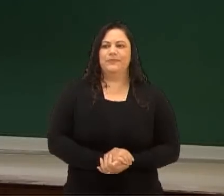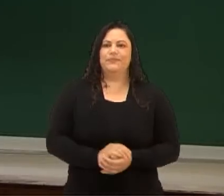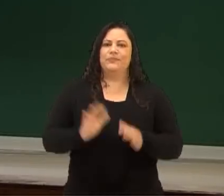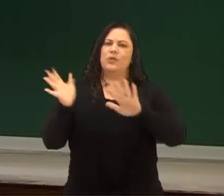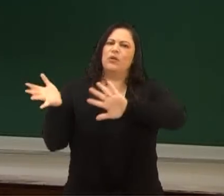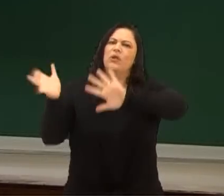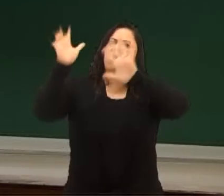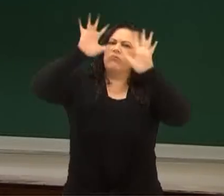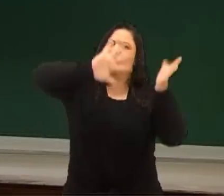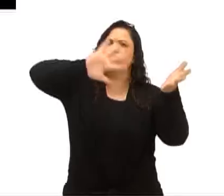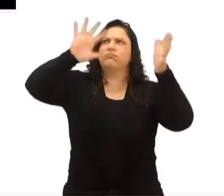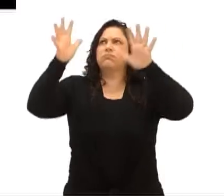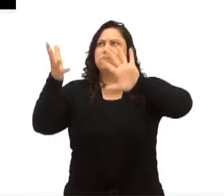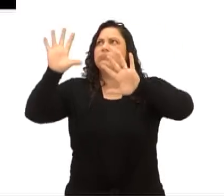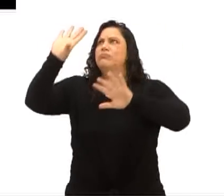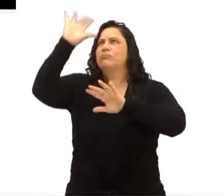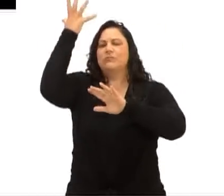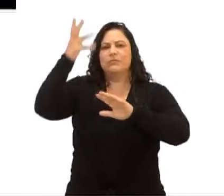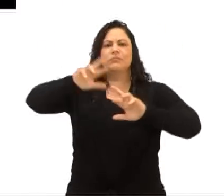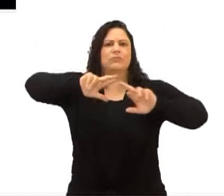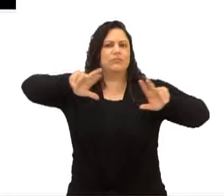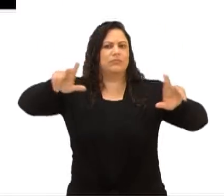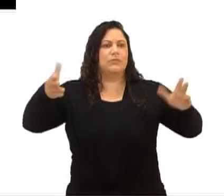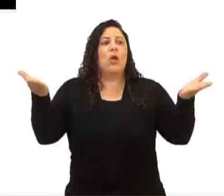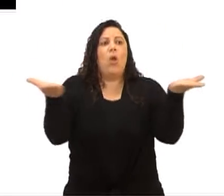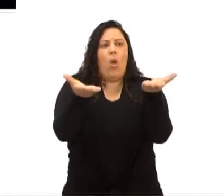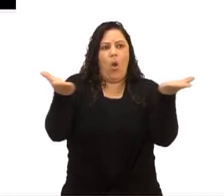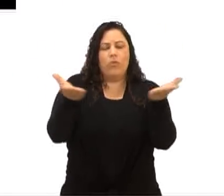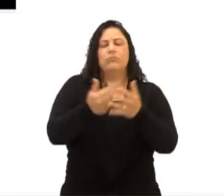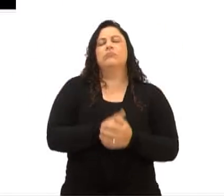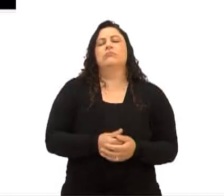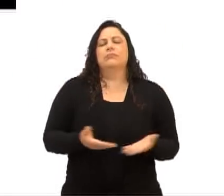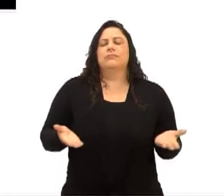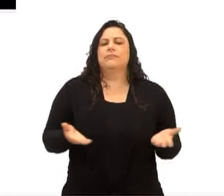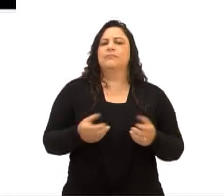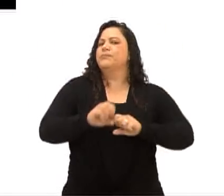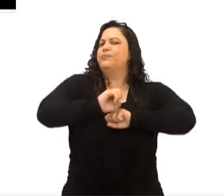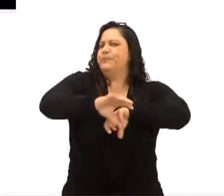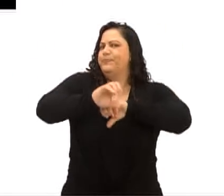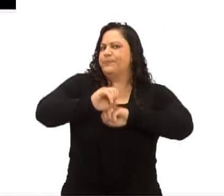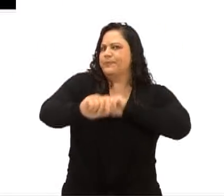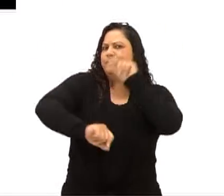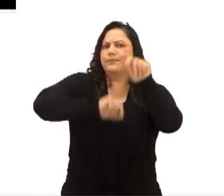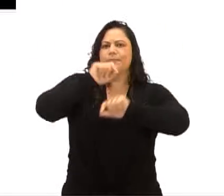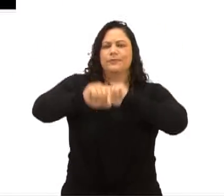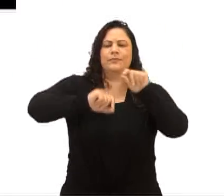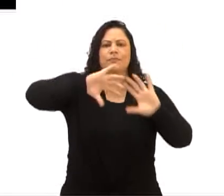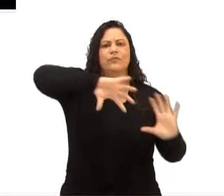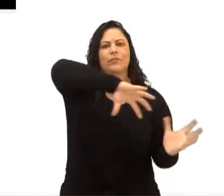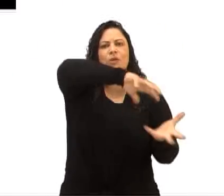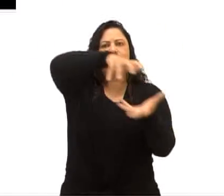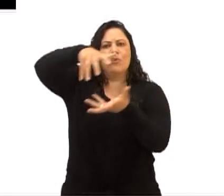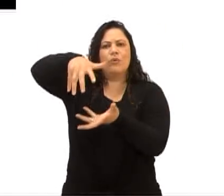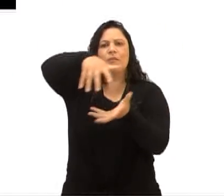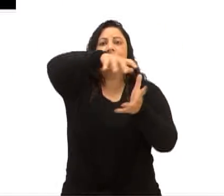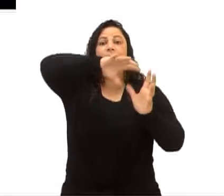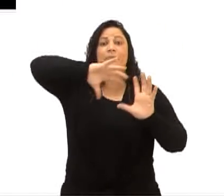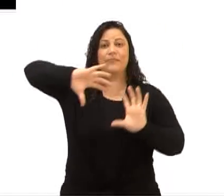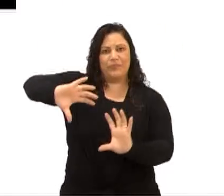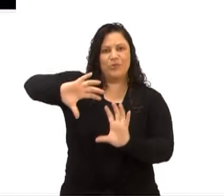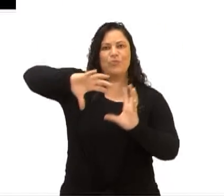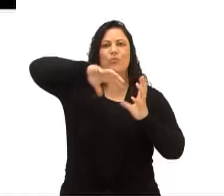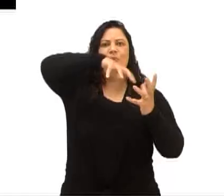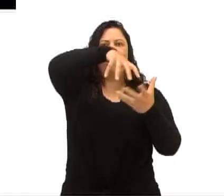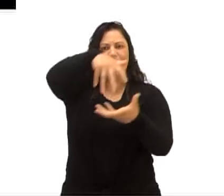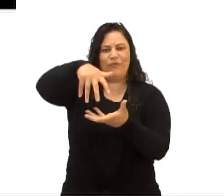Bom, então, nós iremos trabalhar primeiro os movimentos da Terra e para nós fazermos essa retomada de conteúdos do movimento